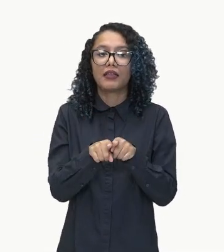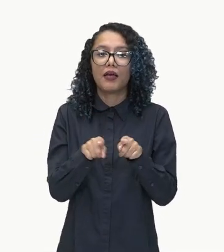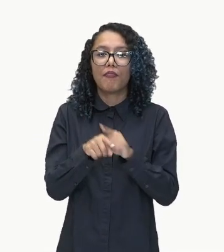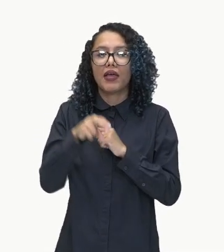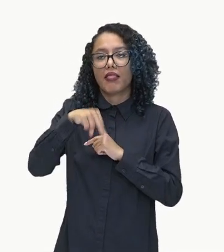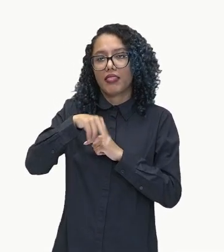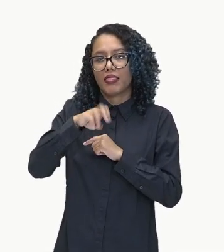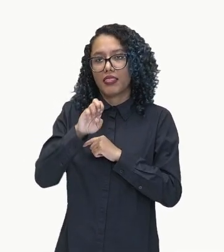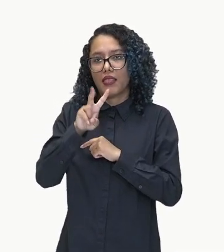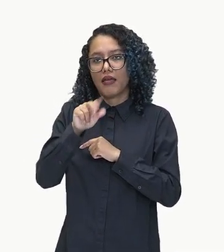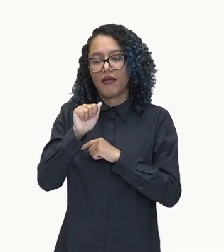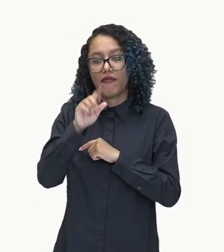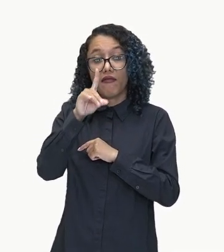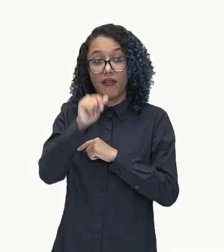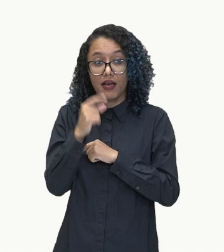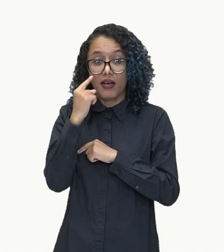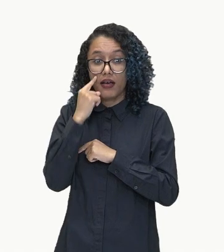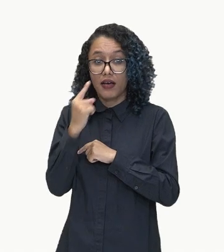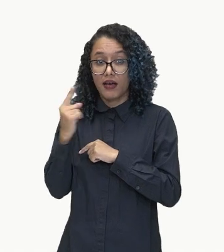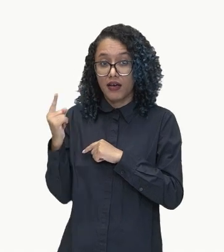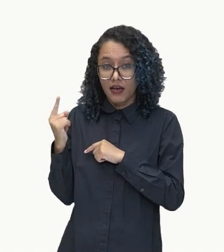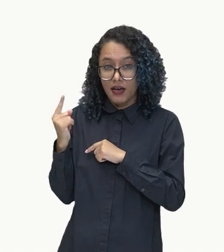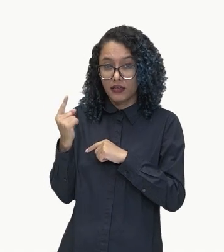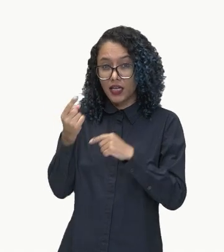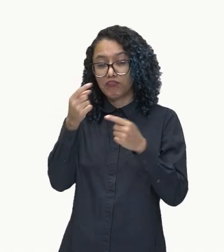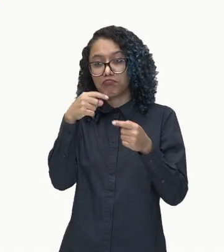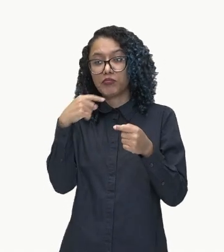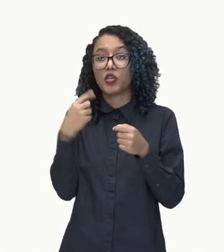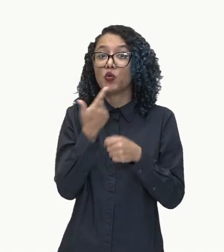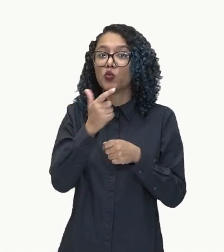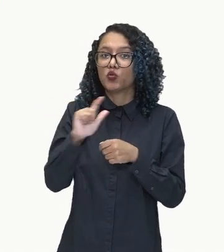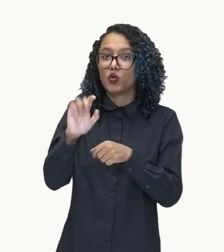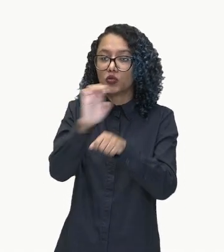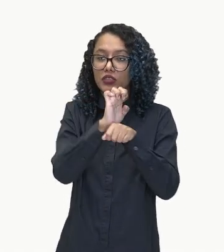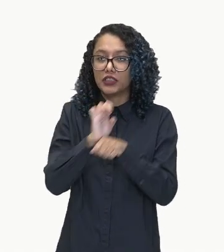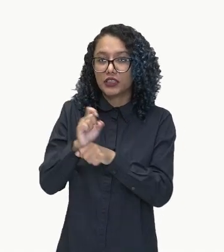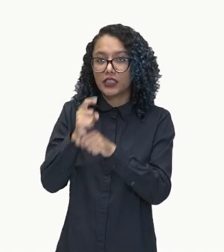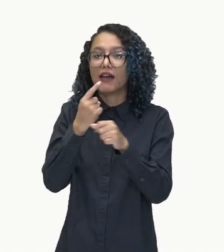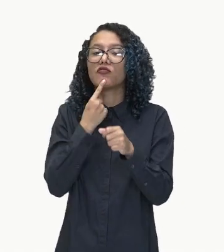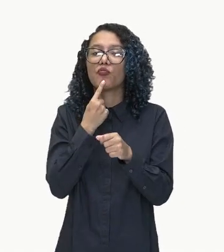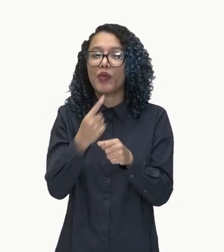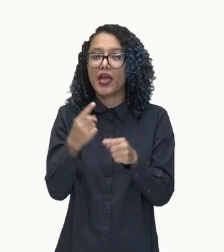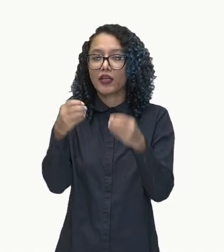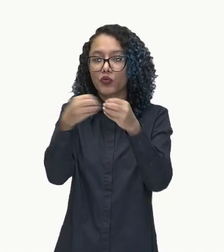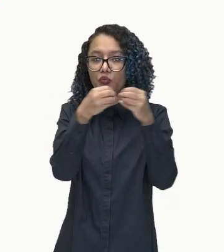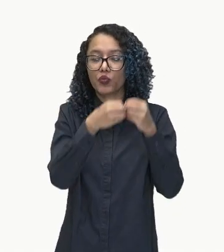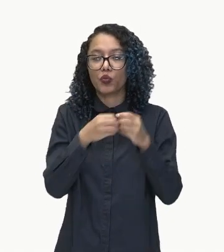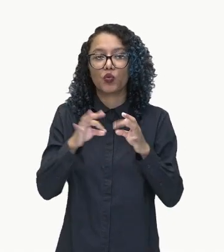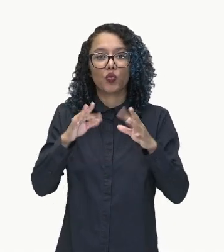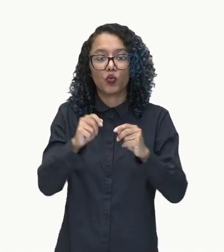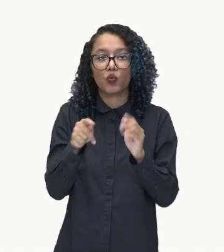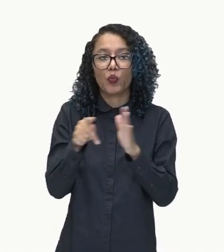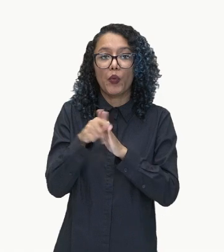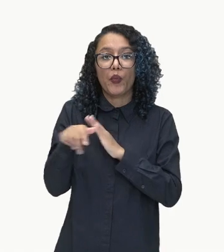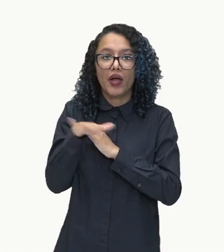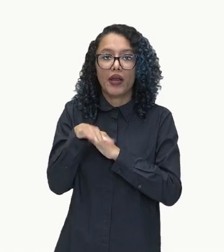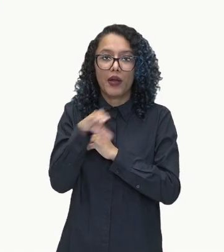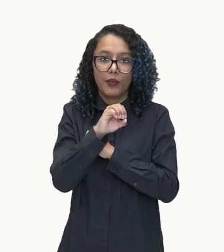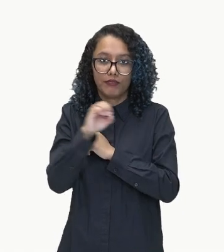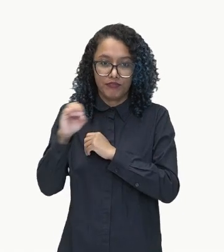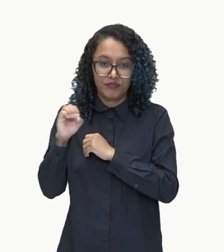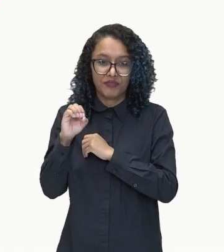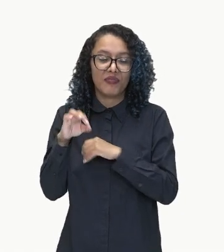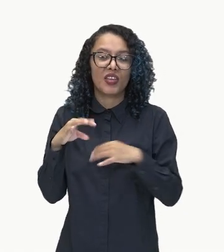pega também aqui a parte do Arizona, Utah, Idaho, tudo na parte oeste. Então, todos os estados